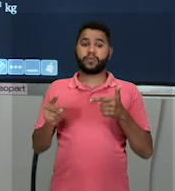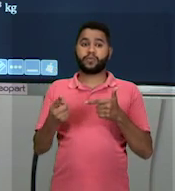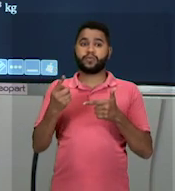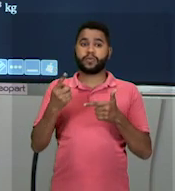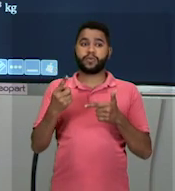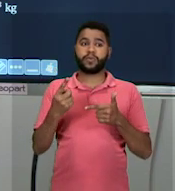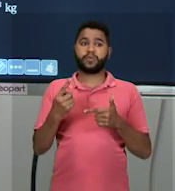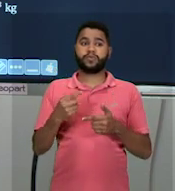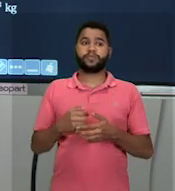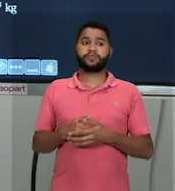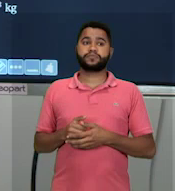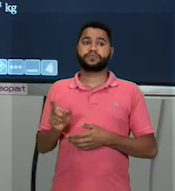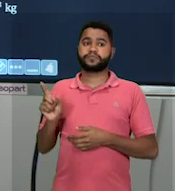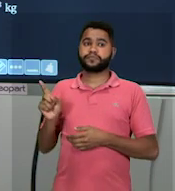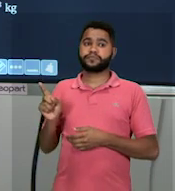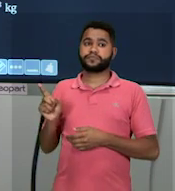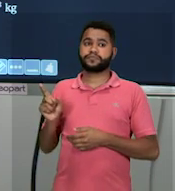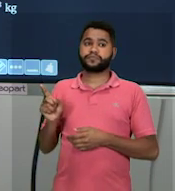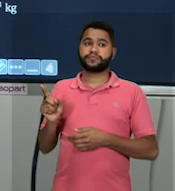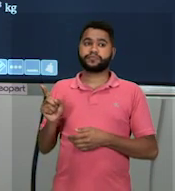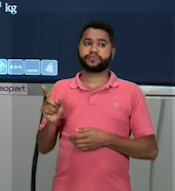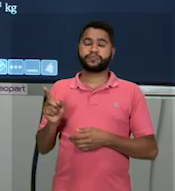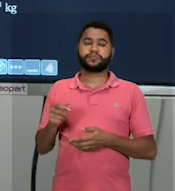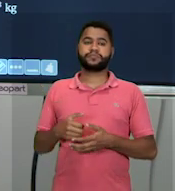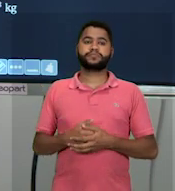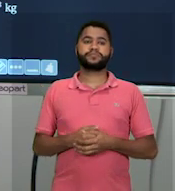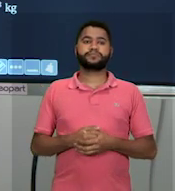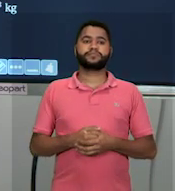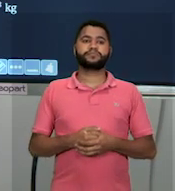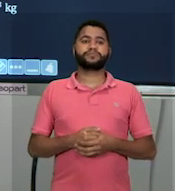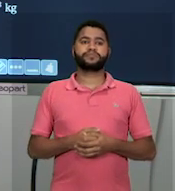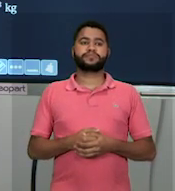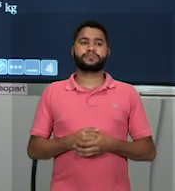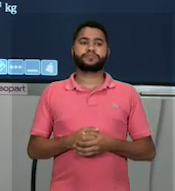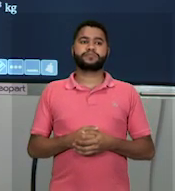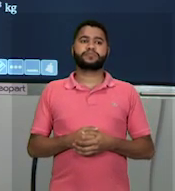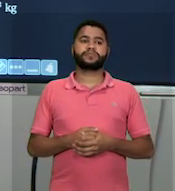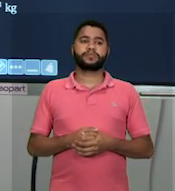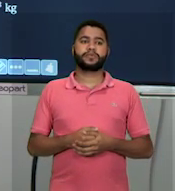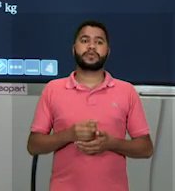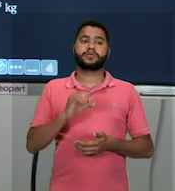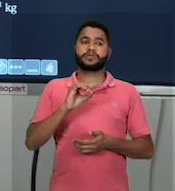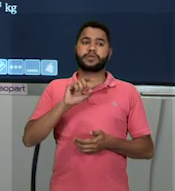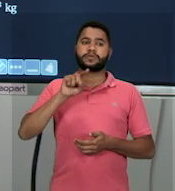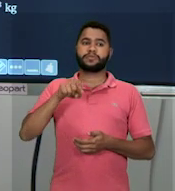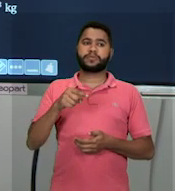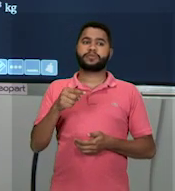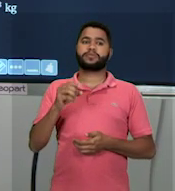vírgula 1, 2, 3 casas para a esquerda, deu